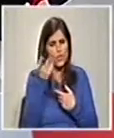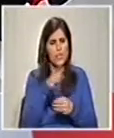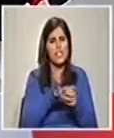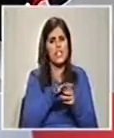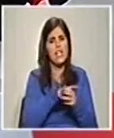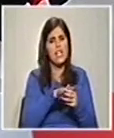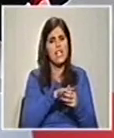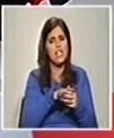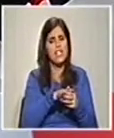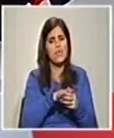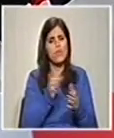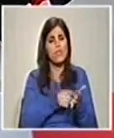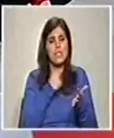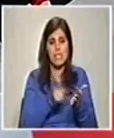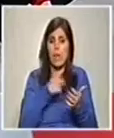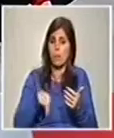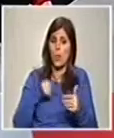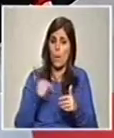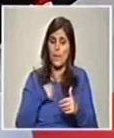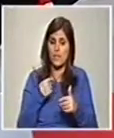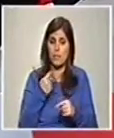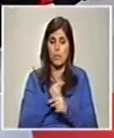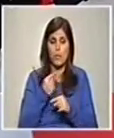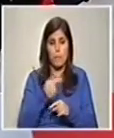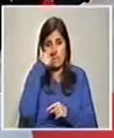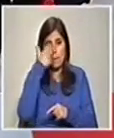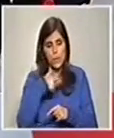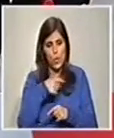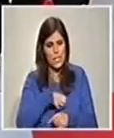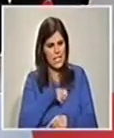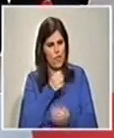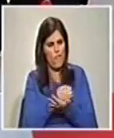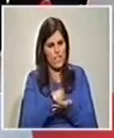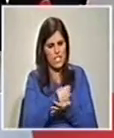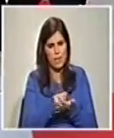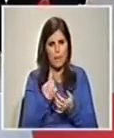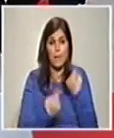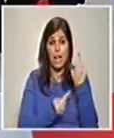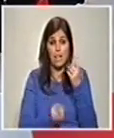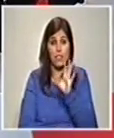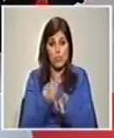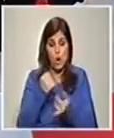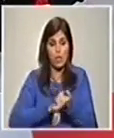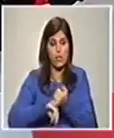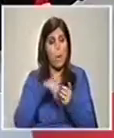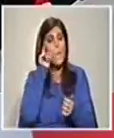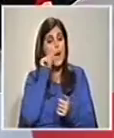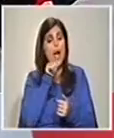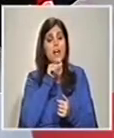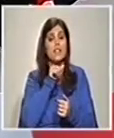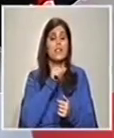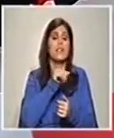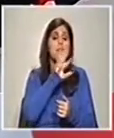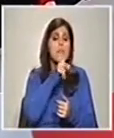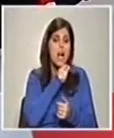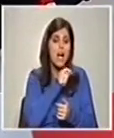são necessidades da origem, não é? A pessoa que identificou o vazio, e muitas vezes nas origens das associações estão pais de crianças com